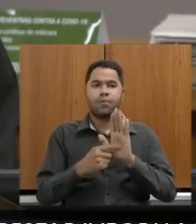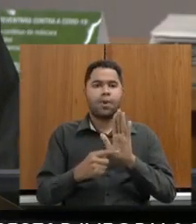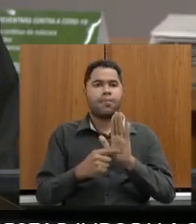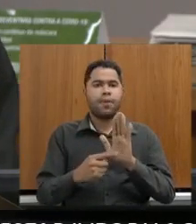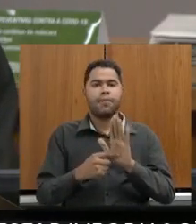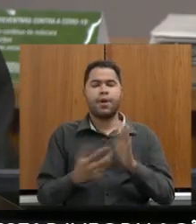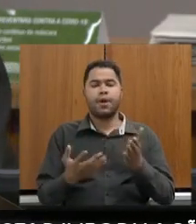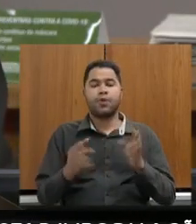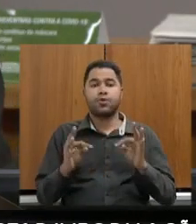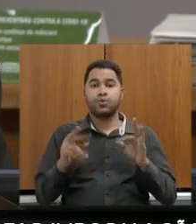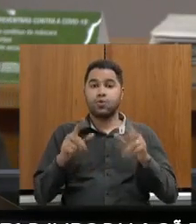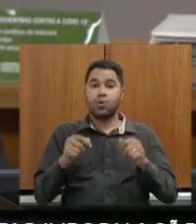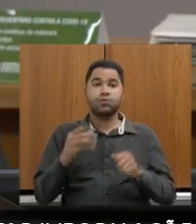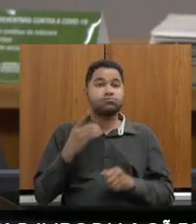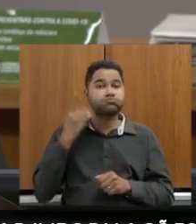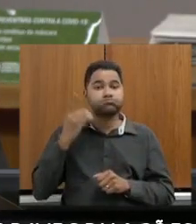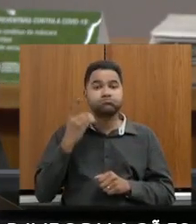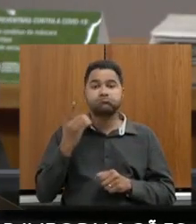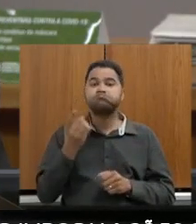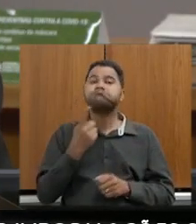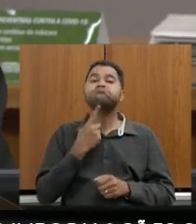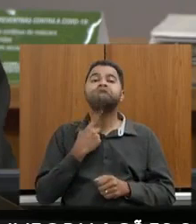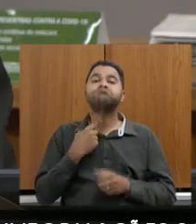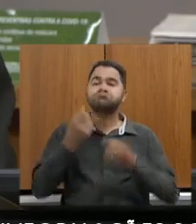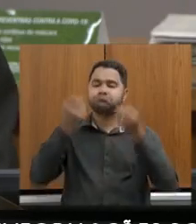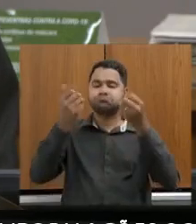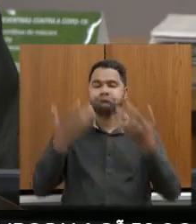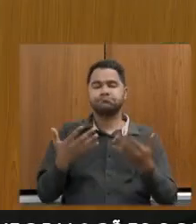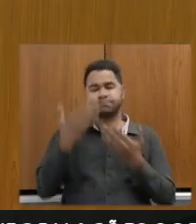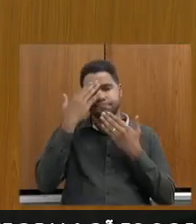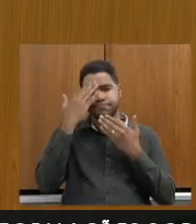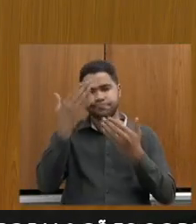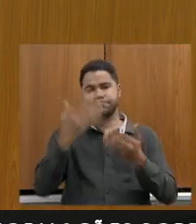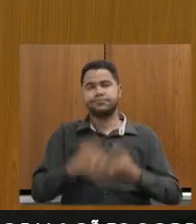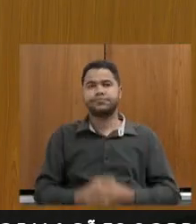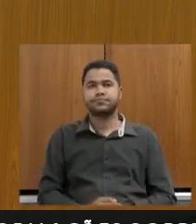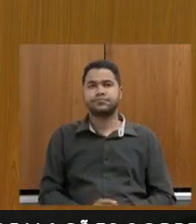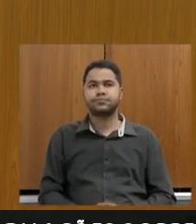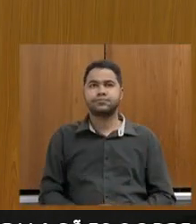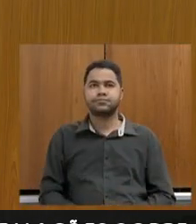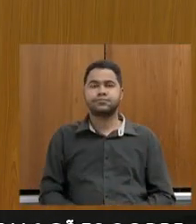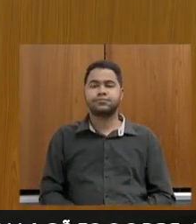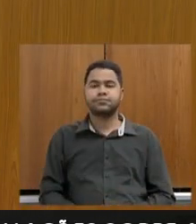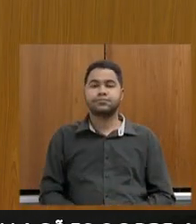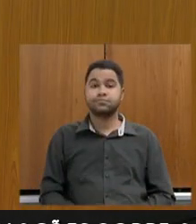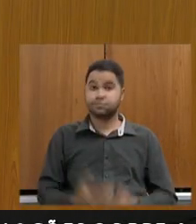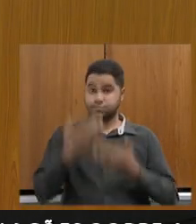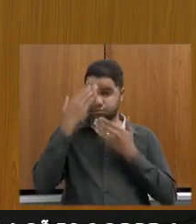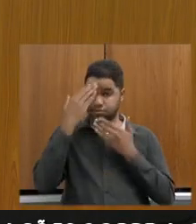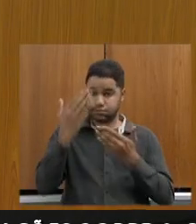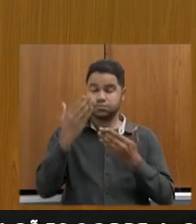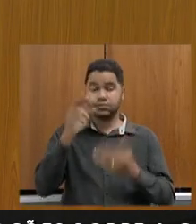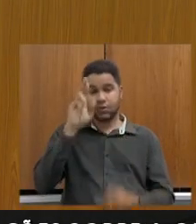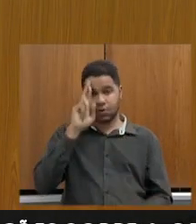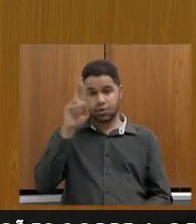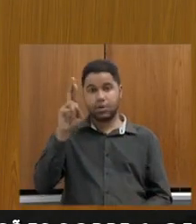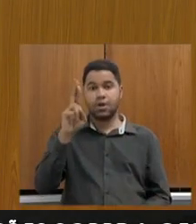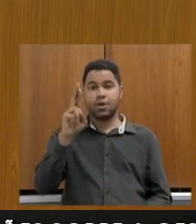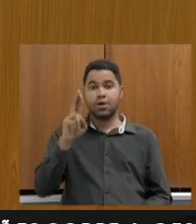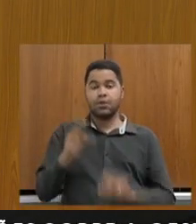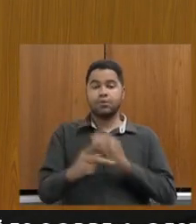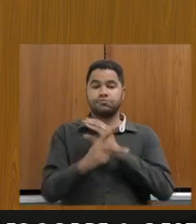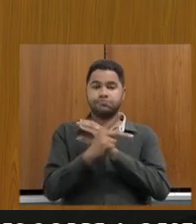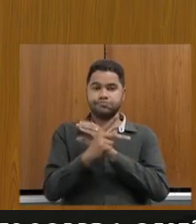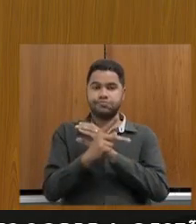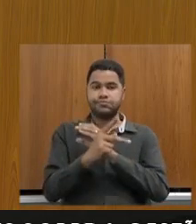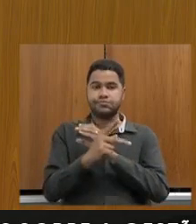parlamentar que desejar qualquer esclarecimento Muito Obrigado agradecemos as palavras do chefe da Polícia Civil